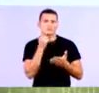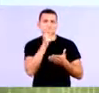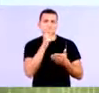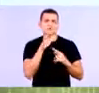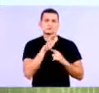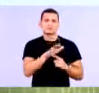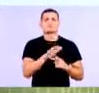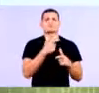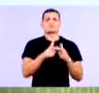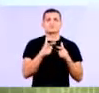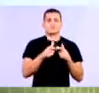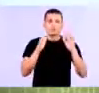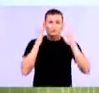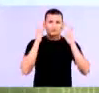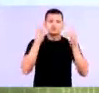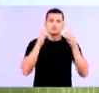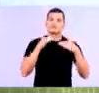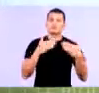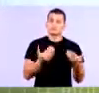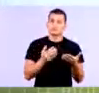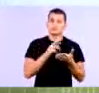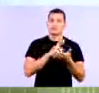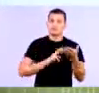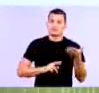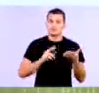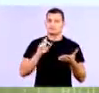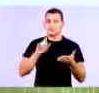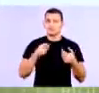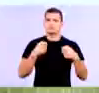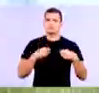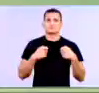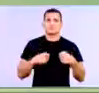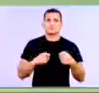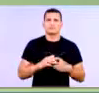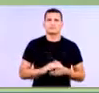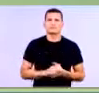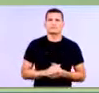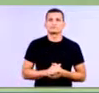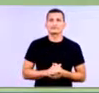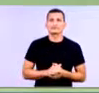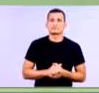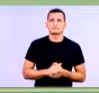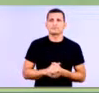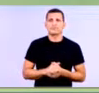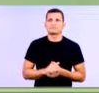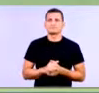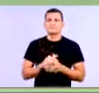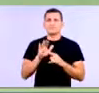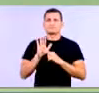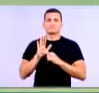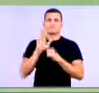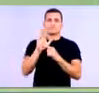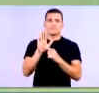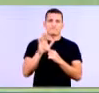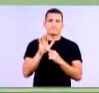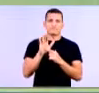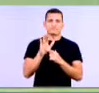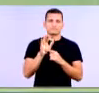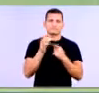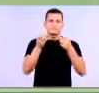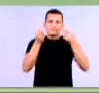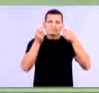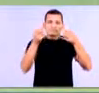o problema. Então, os relatórios são necessários. Apresentar de forma